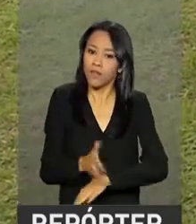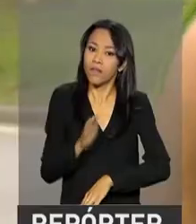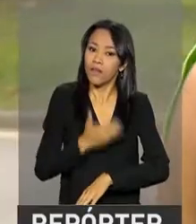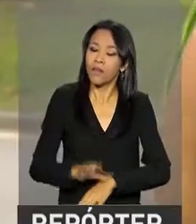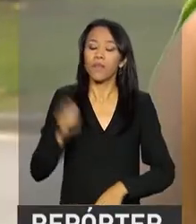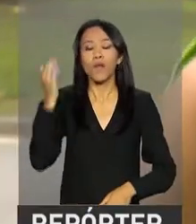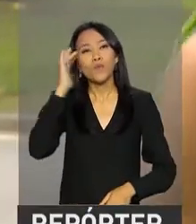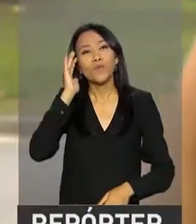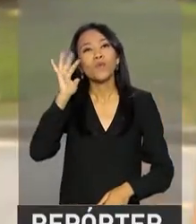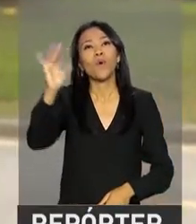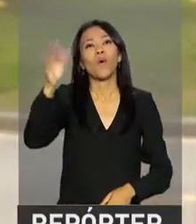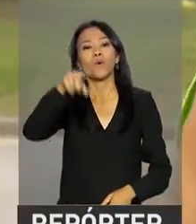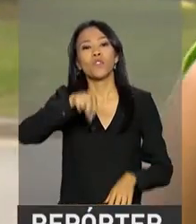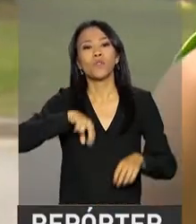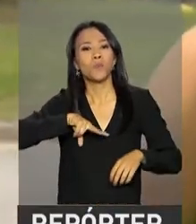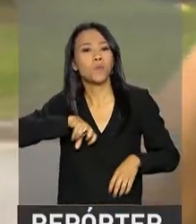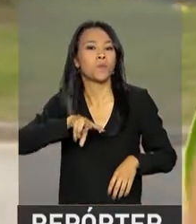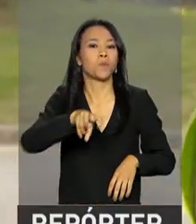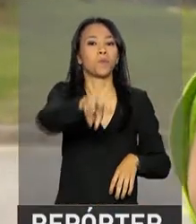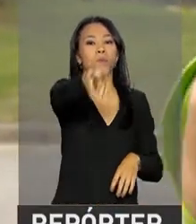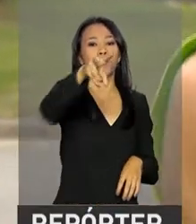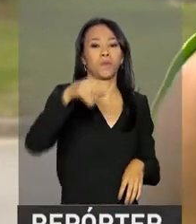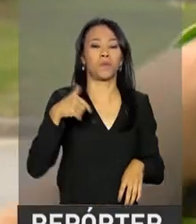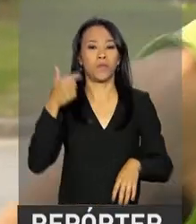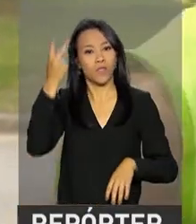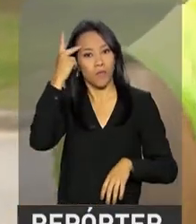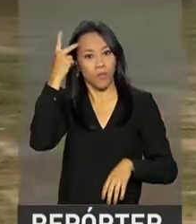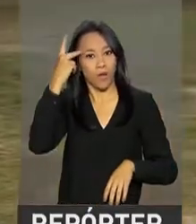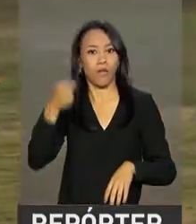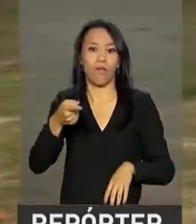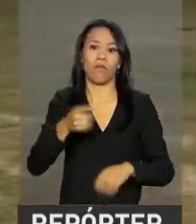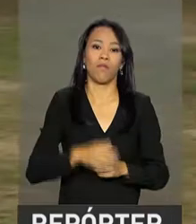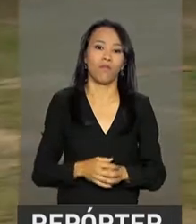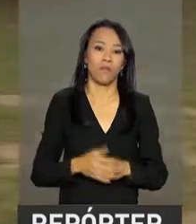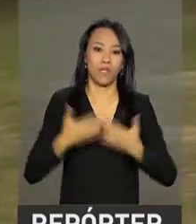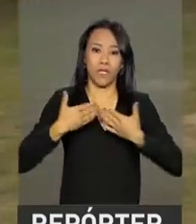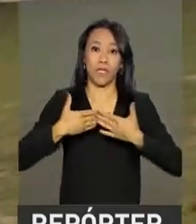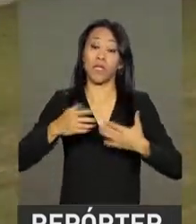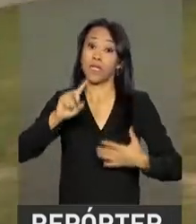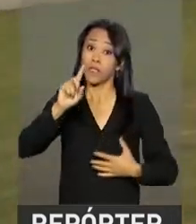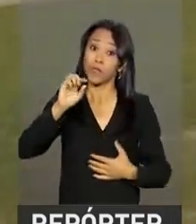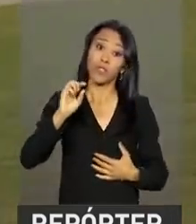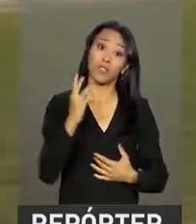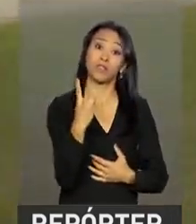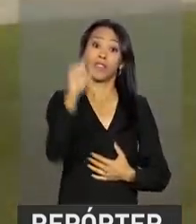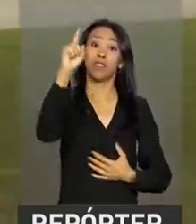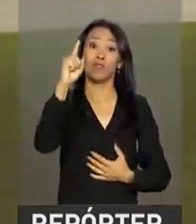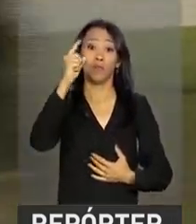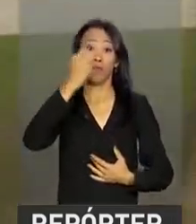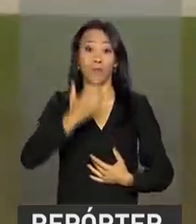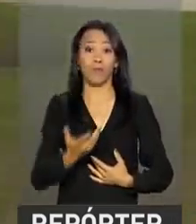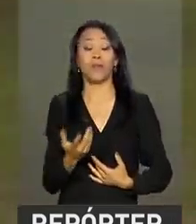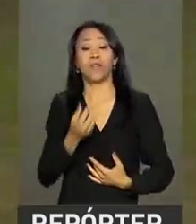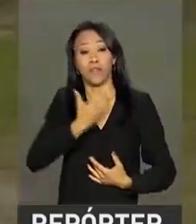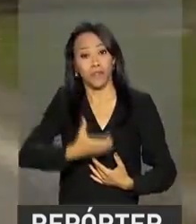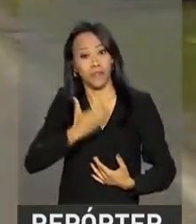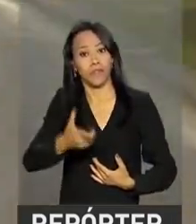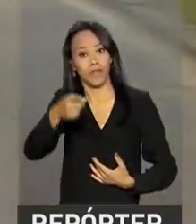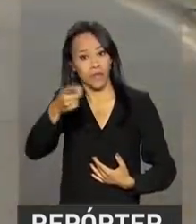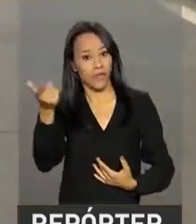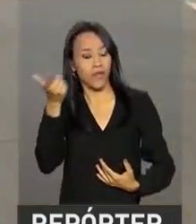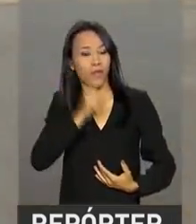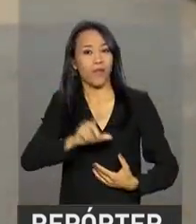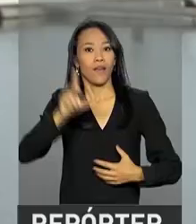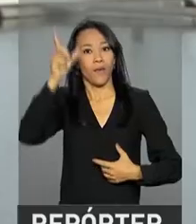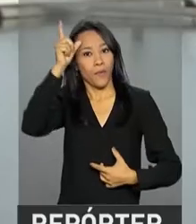sonho de participar da corrida de são silvestre em são paulo algo que parecia impossível até receber a notícia sobre a doação